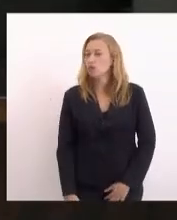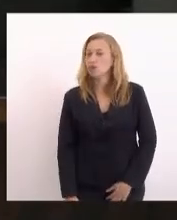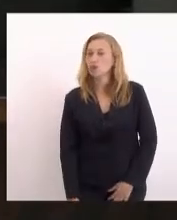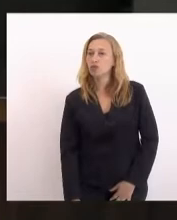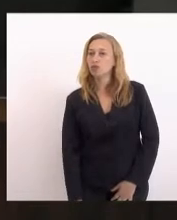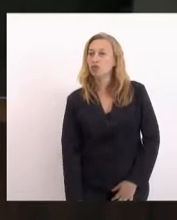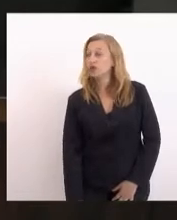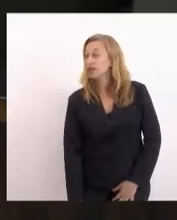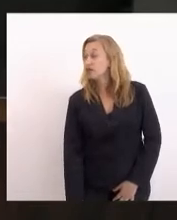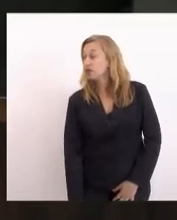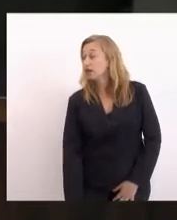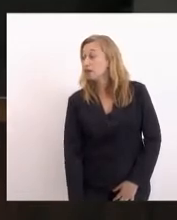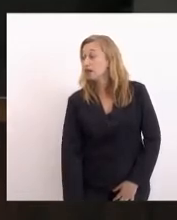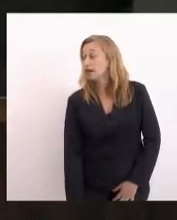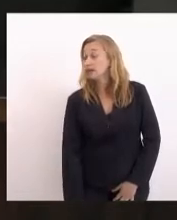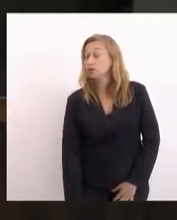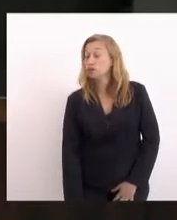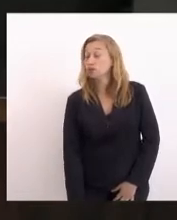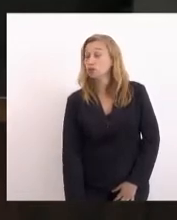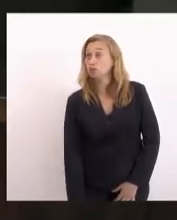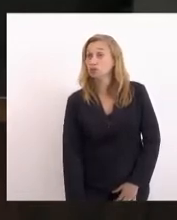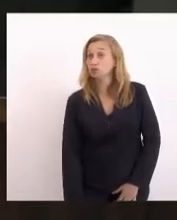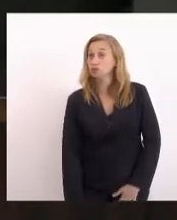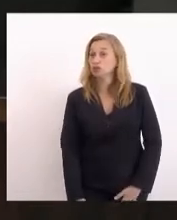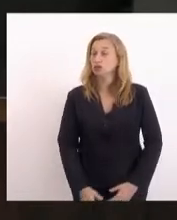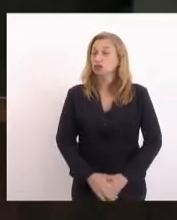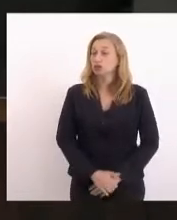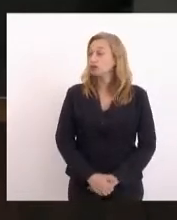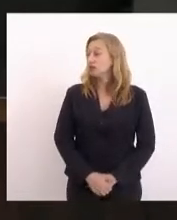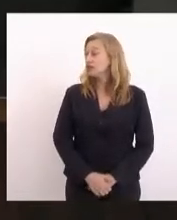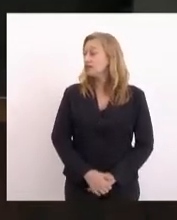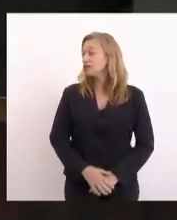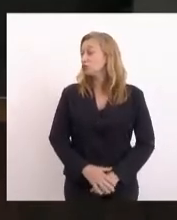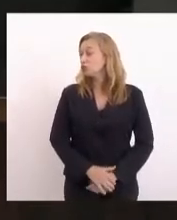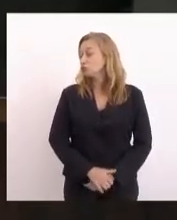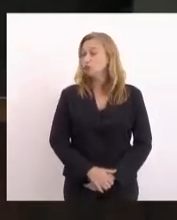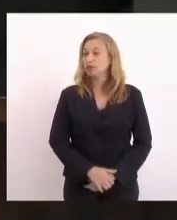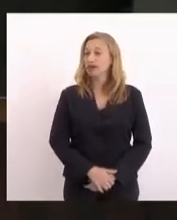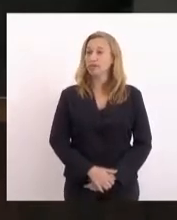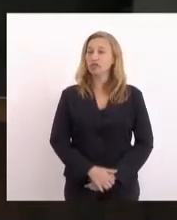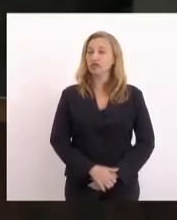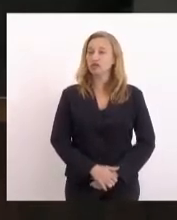a todos que se coloquem em posição de respeito para a execução do hino nacional.